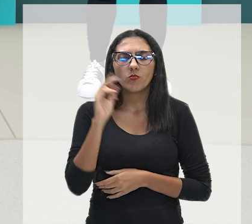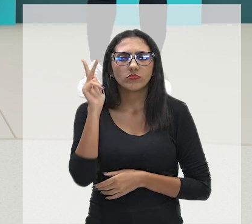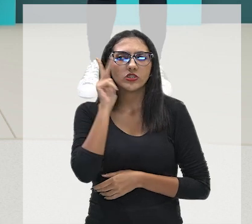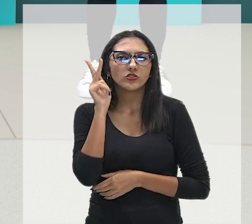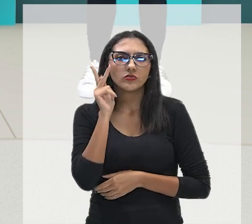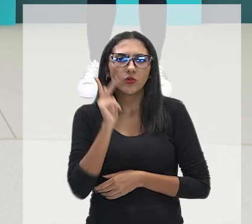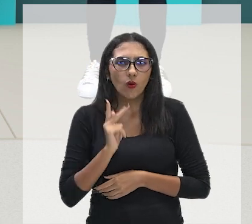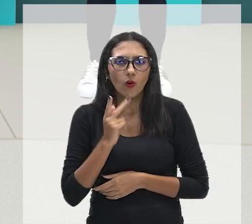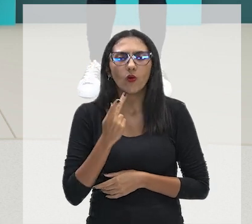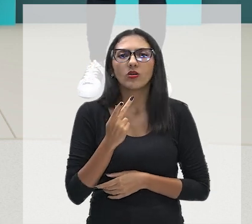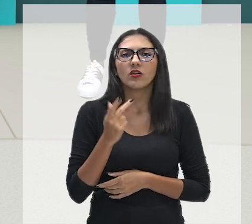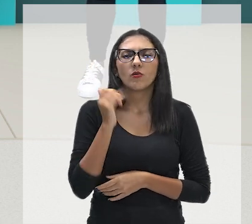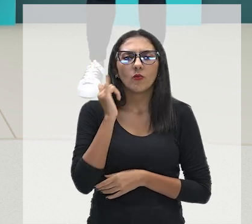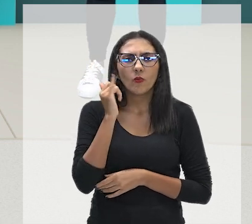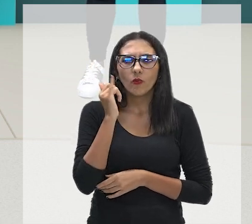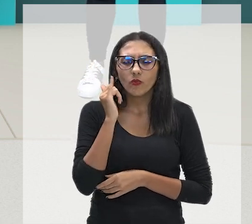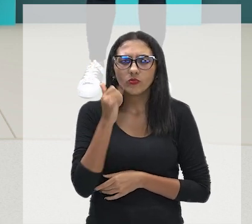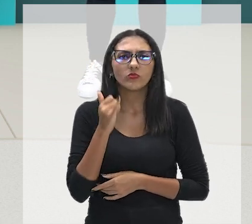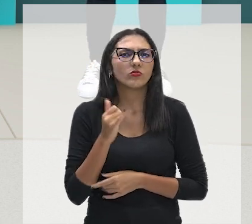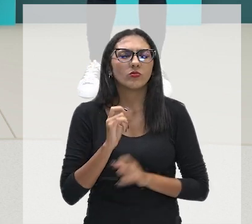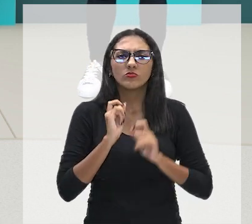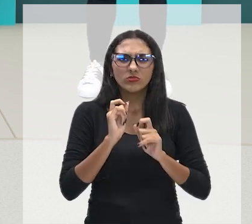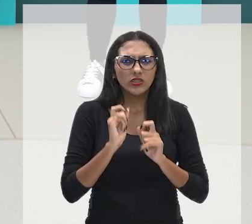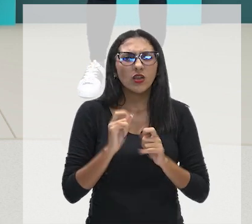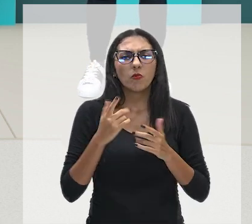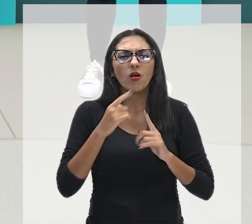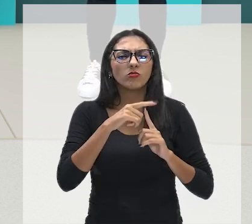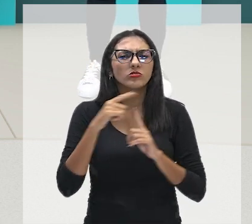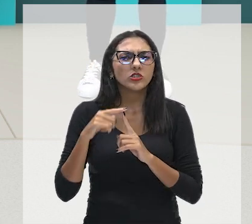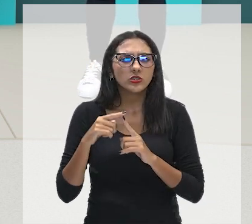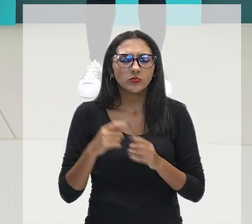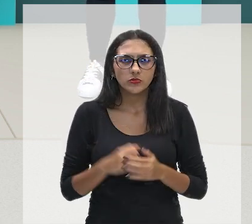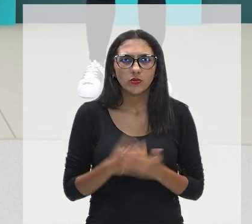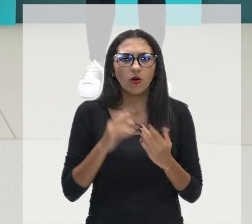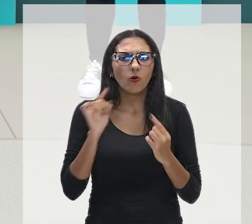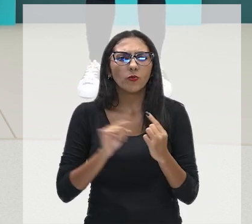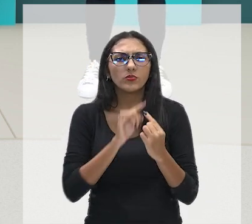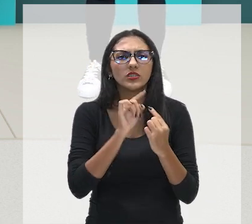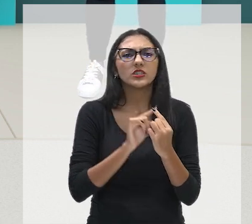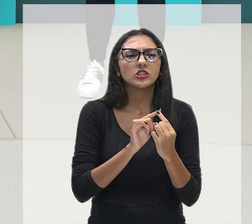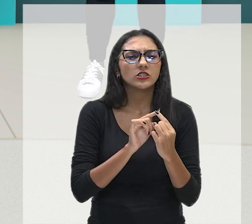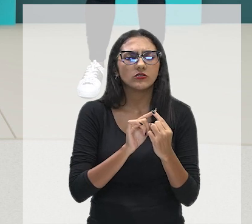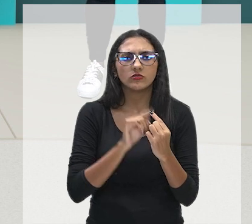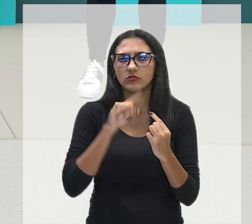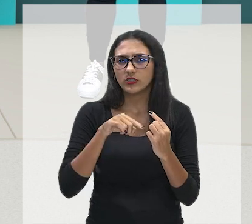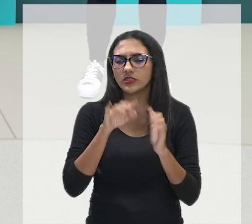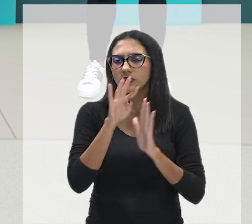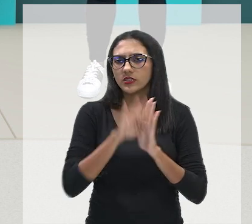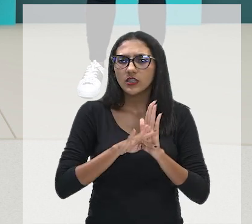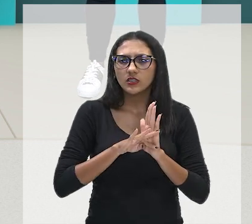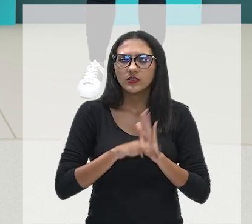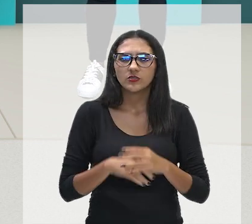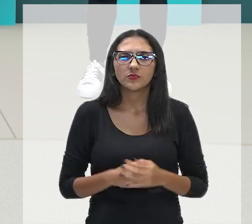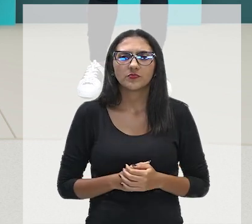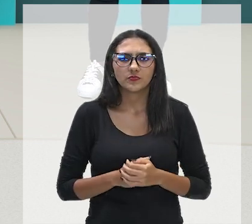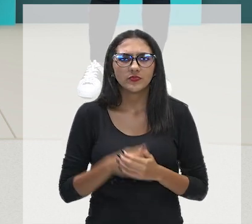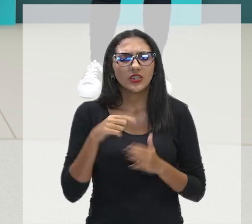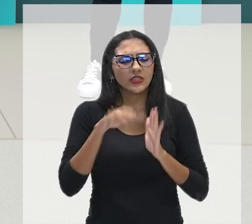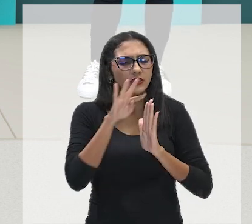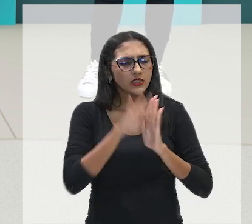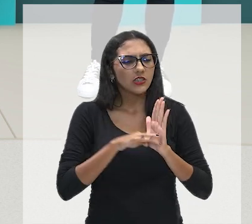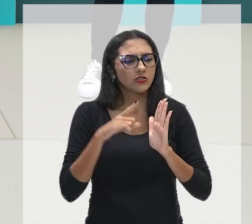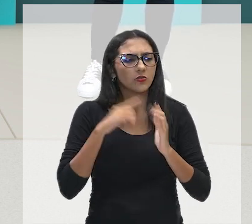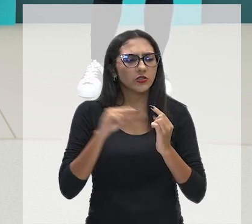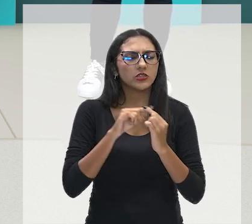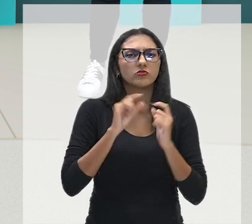conto? É uma receita? Para quem é? Qual é o objetivo do texto? O texto tem o objetivo de